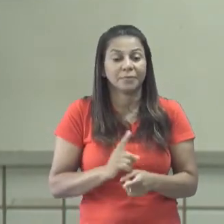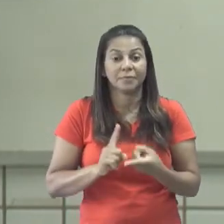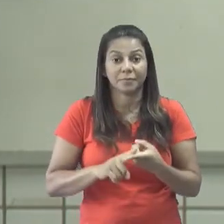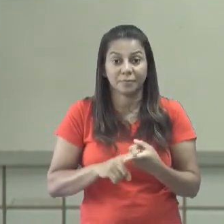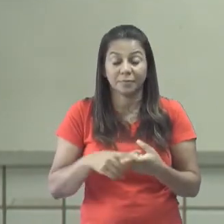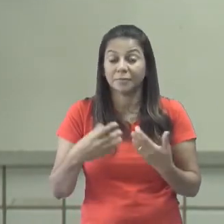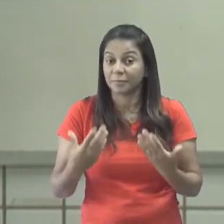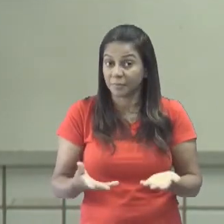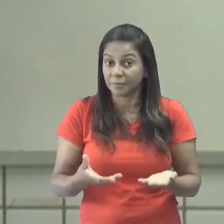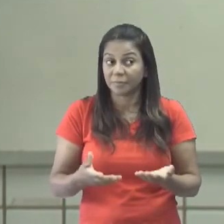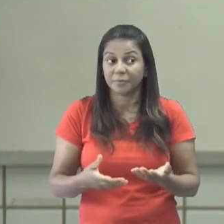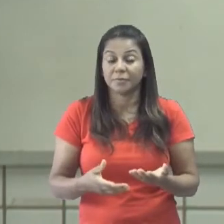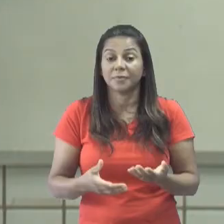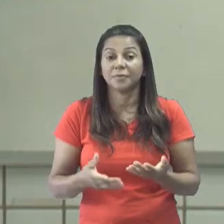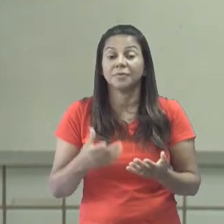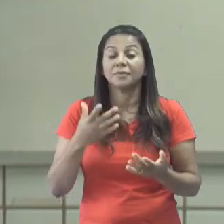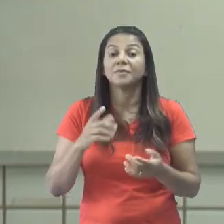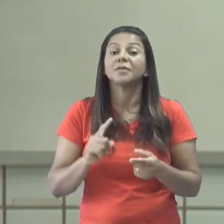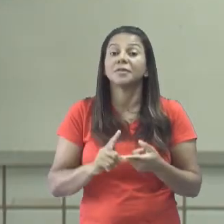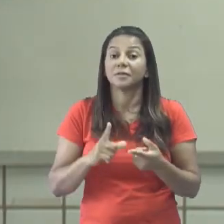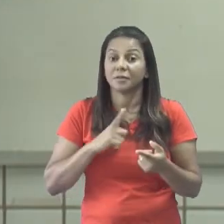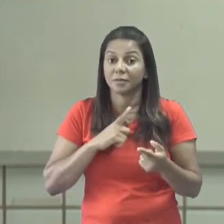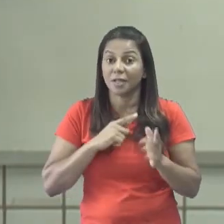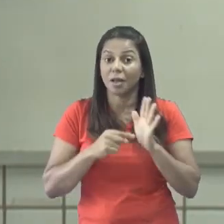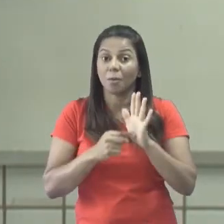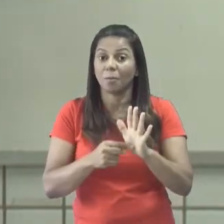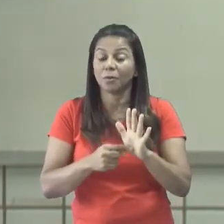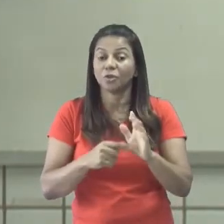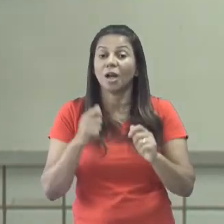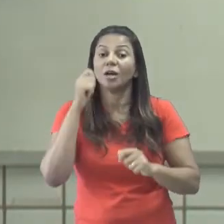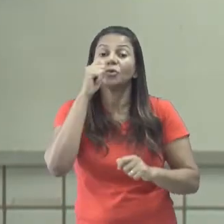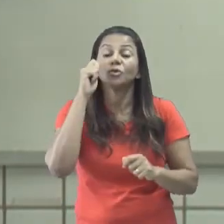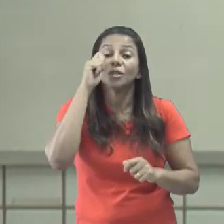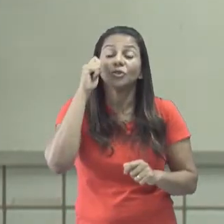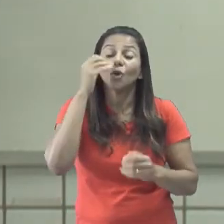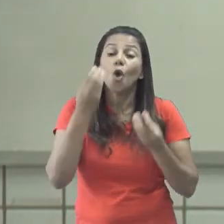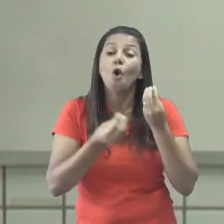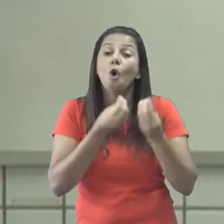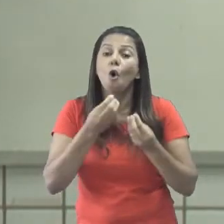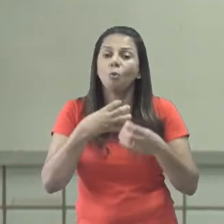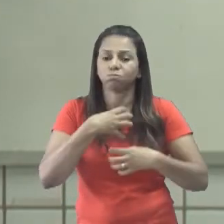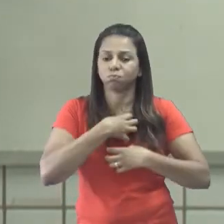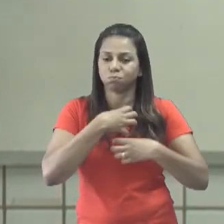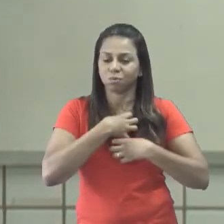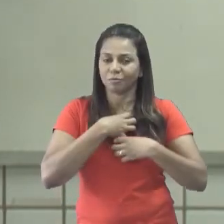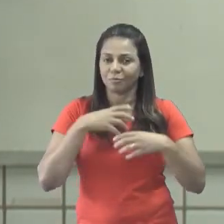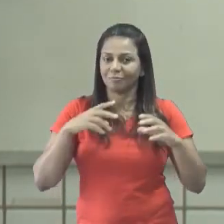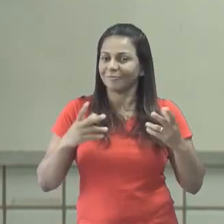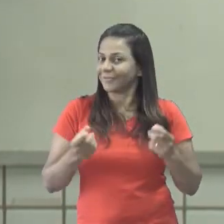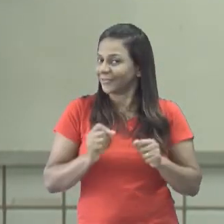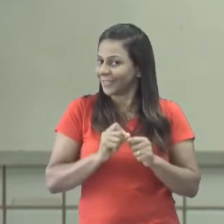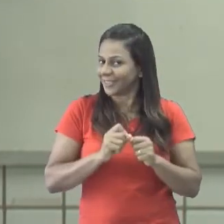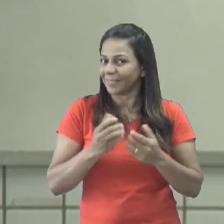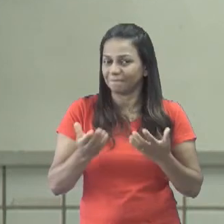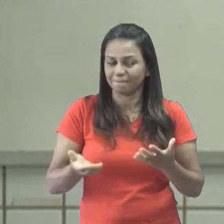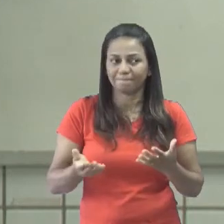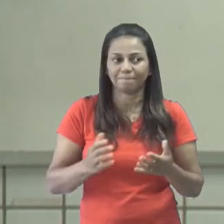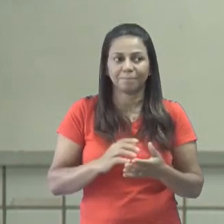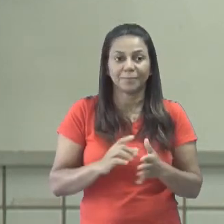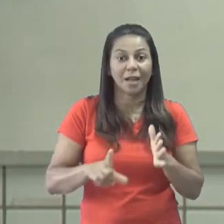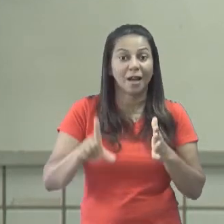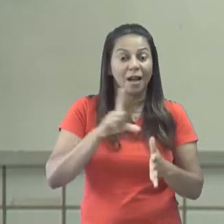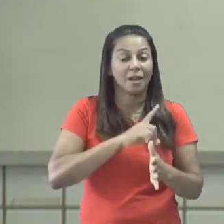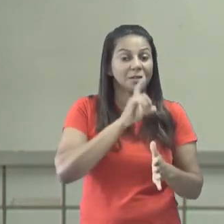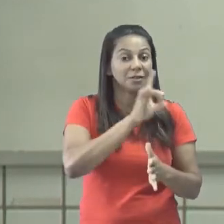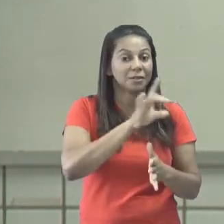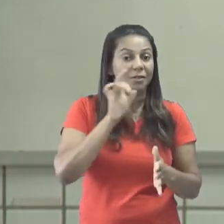Então, a presença de rúbricas que servem para orientar os atores sobre as falas e as ações dos seus personagens. As rúbricas aparecem antes de